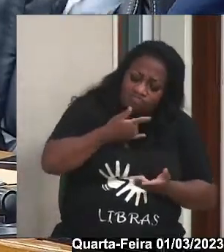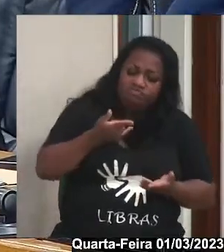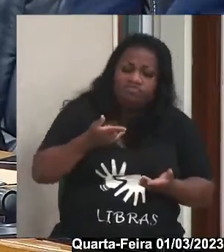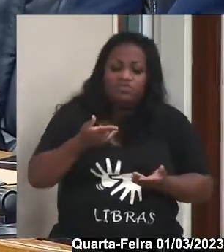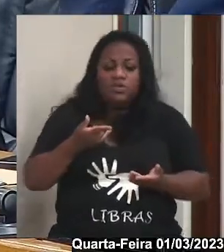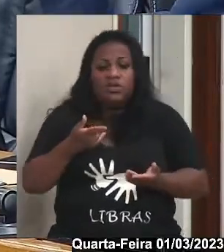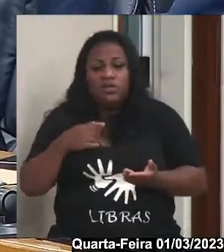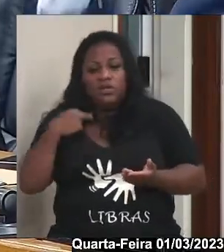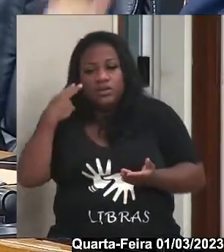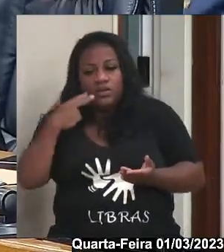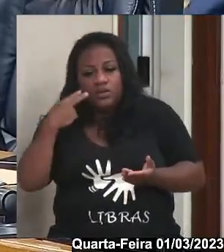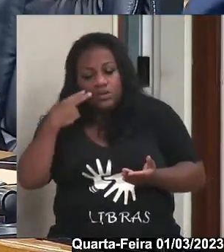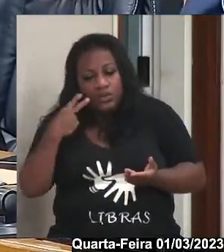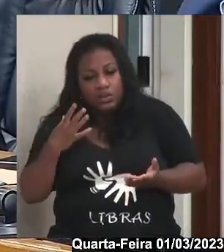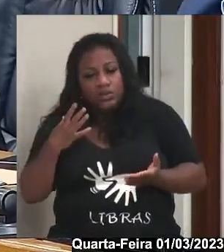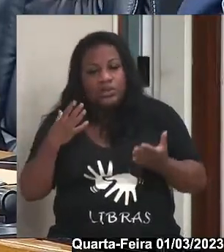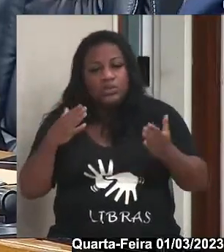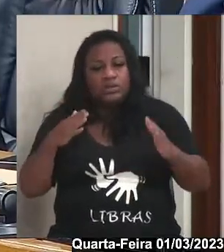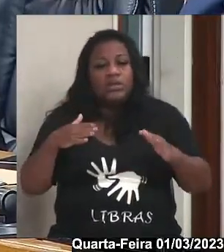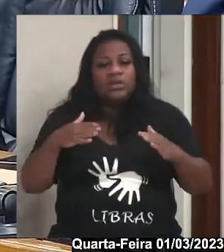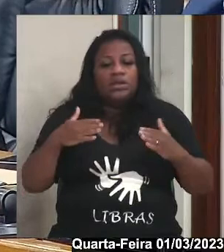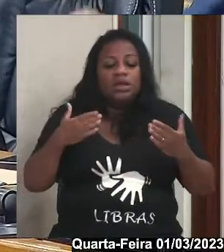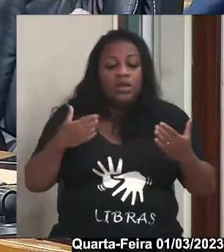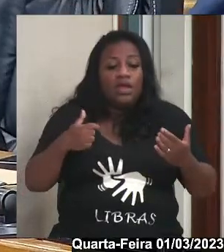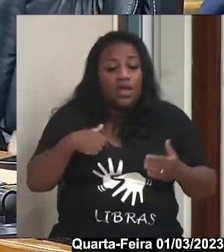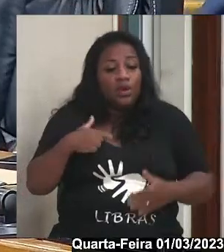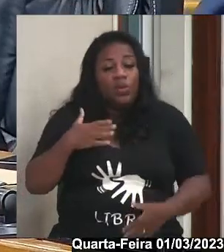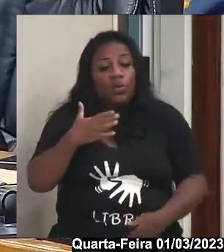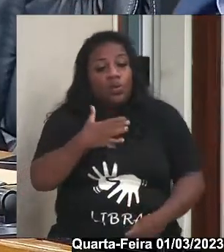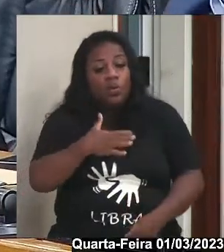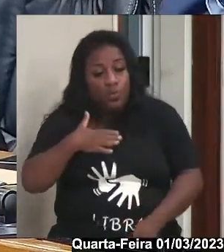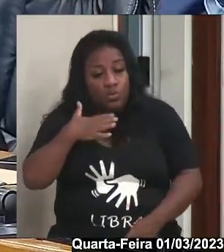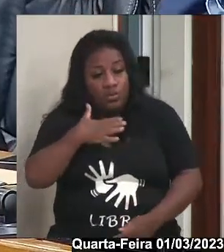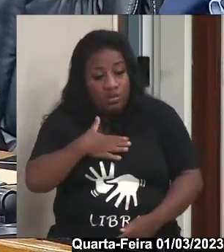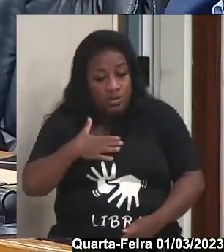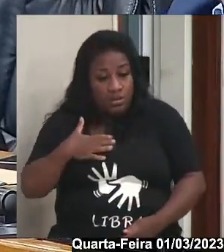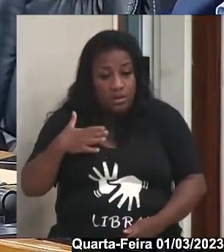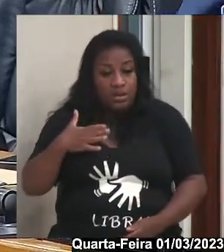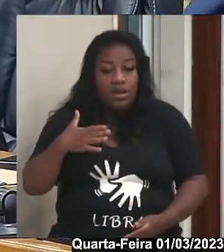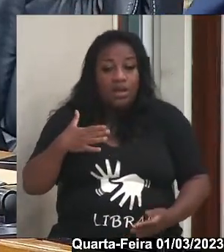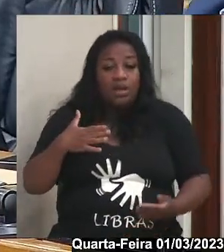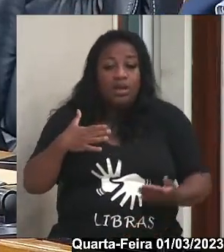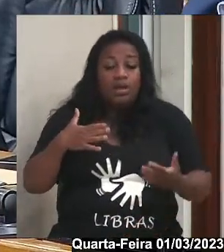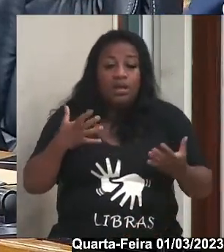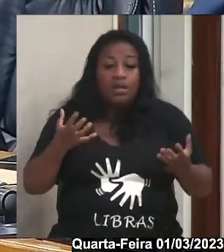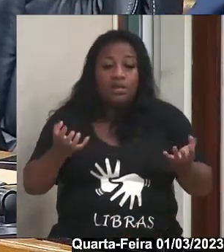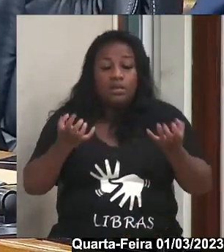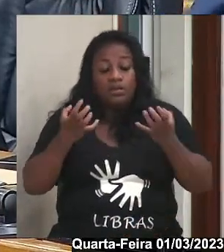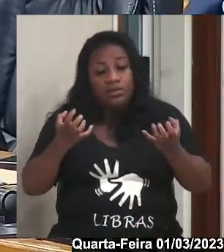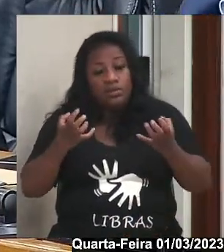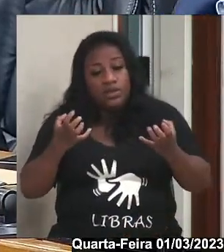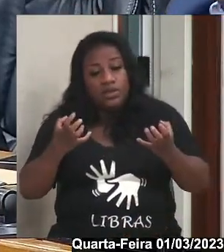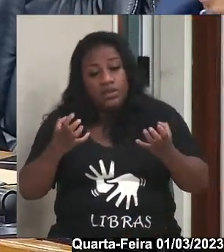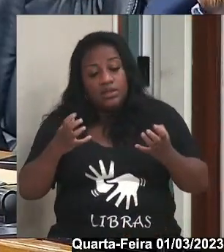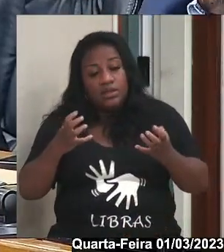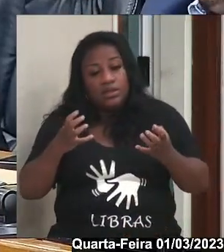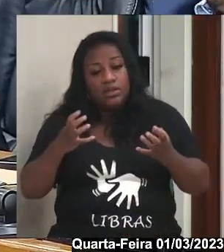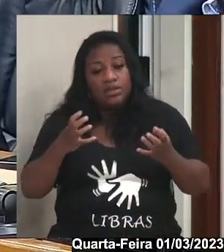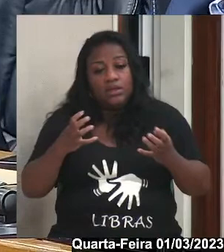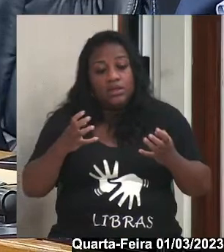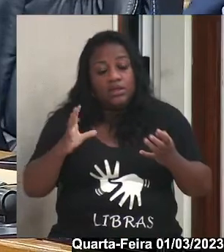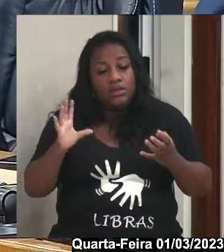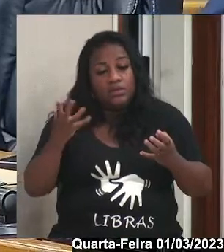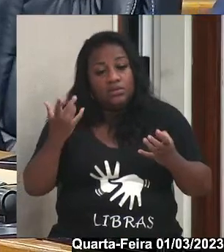os pares. E eu gostaria muito, como coisa que eu faço comigo, e gostaria de que isso